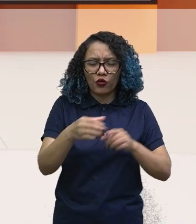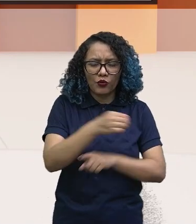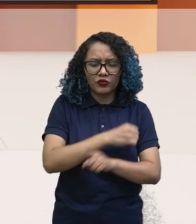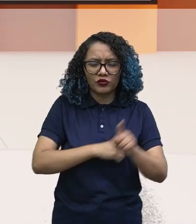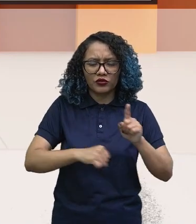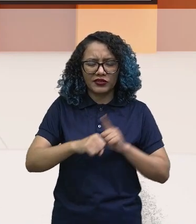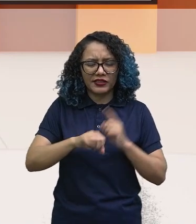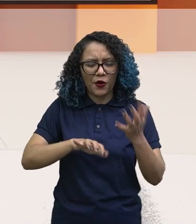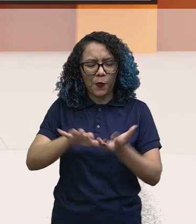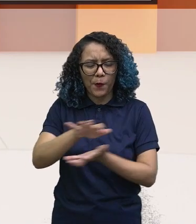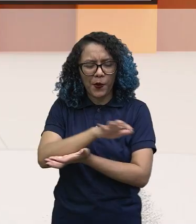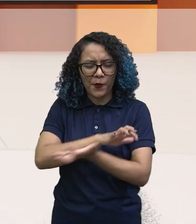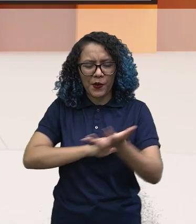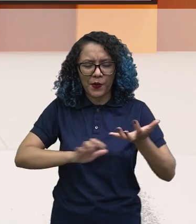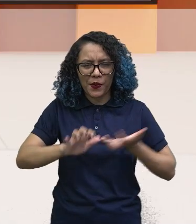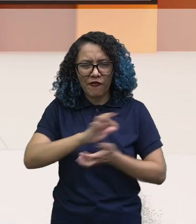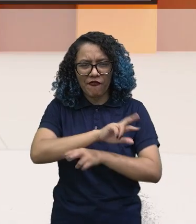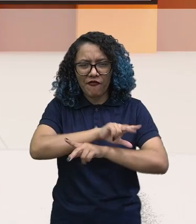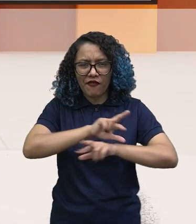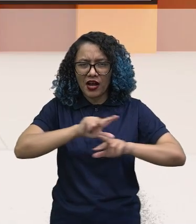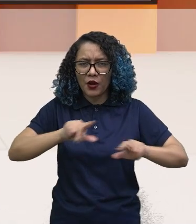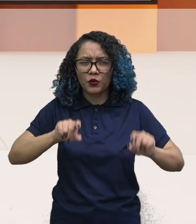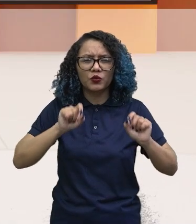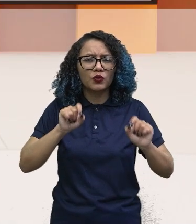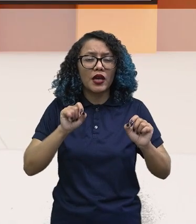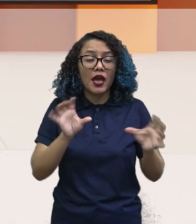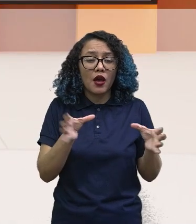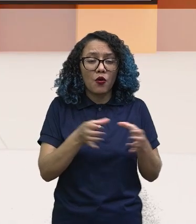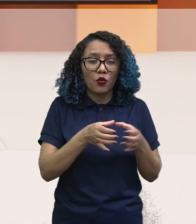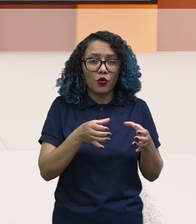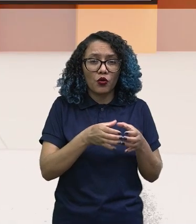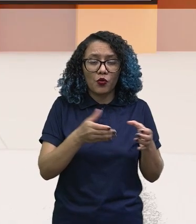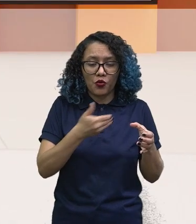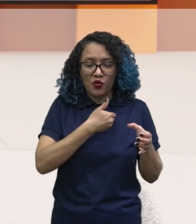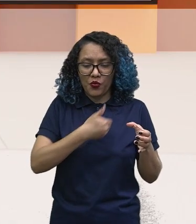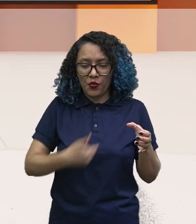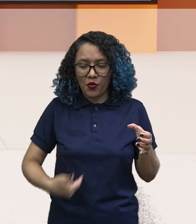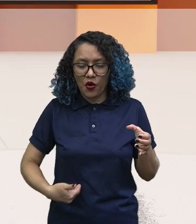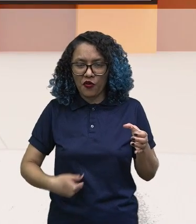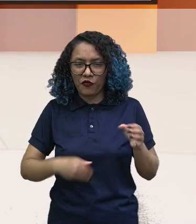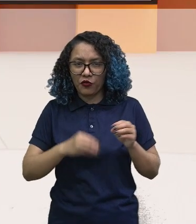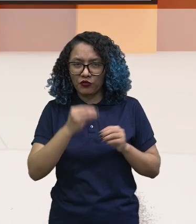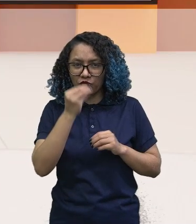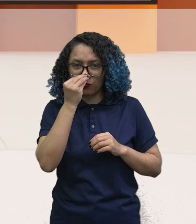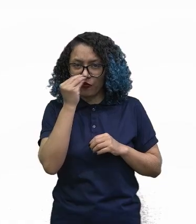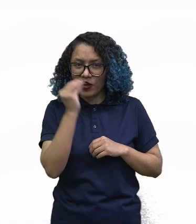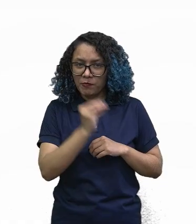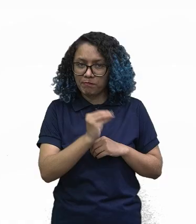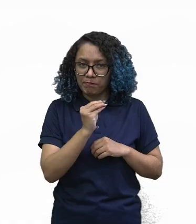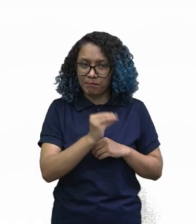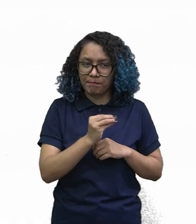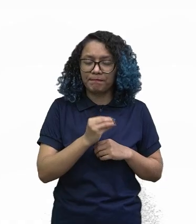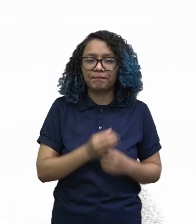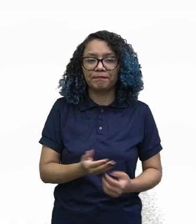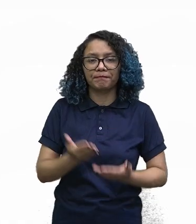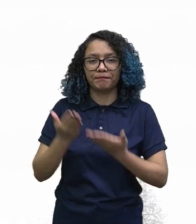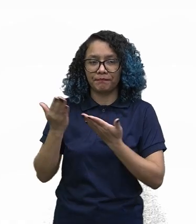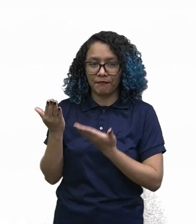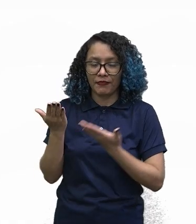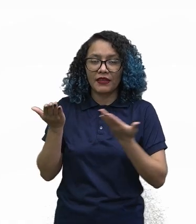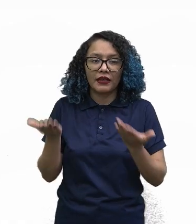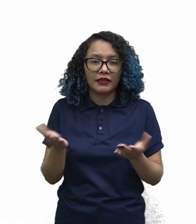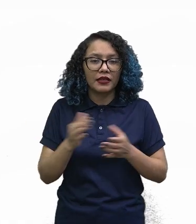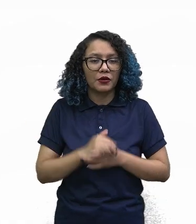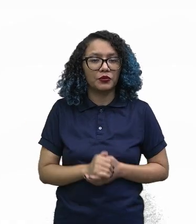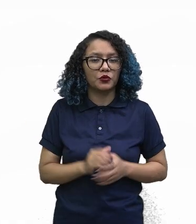certo modo, eram excluídos pelo Estado brasileiro. Então vamos ao texto. Os movimentos